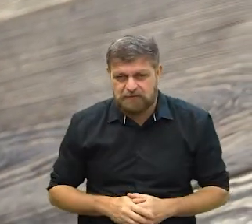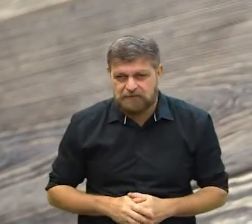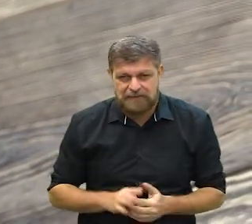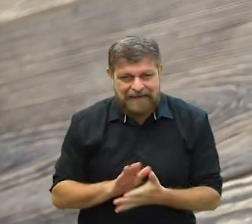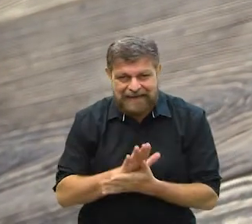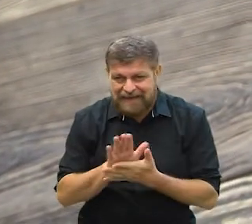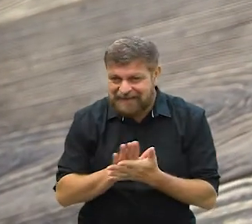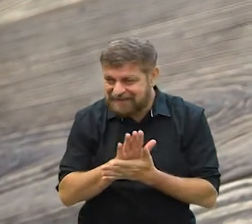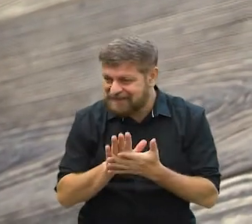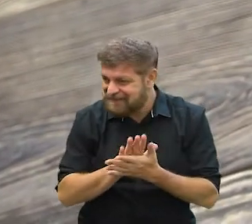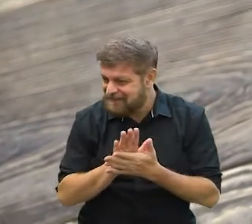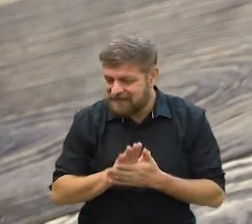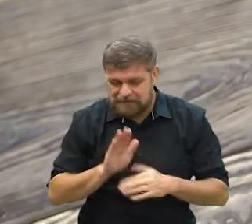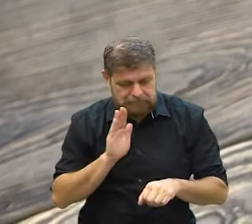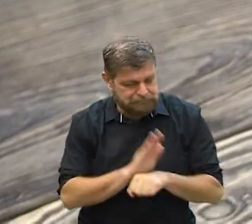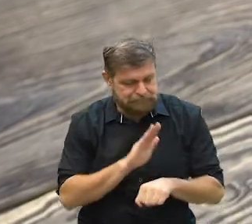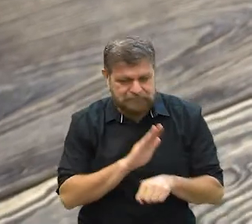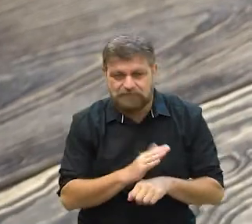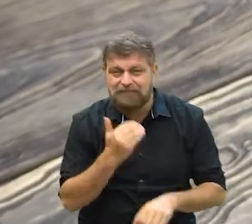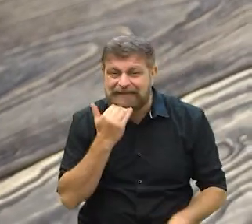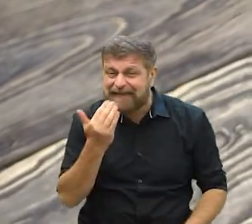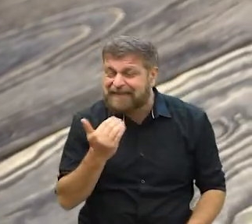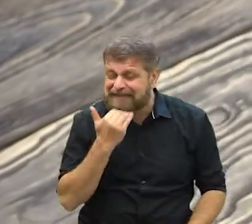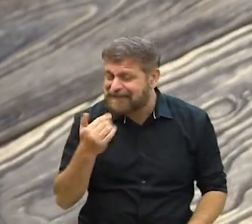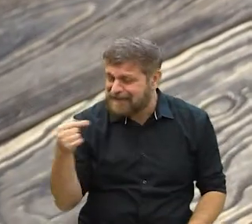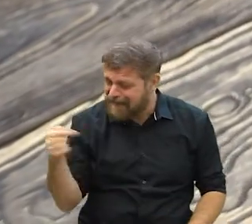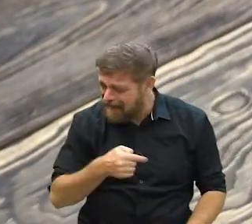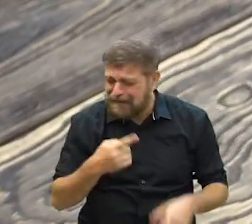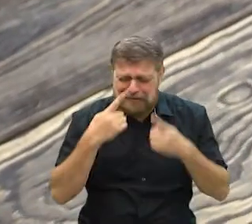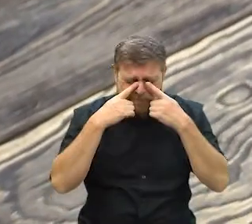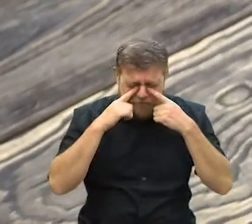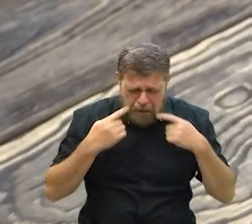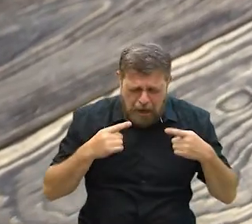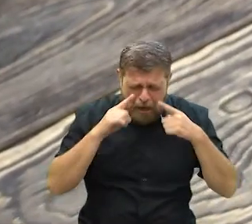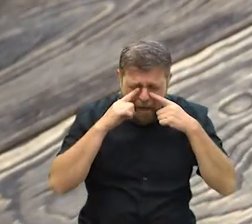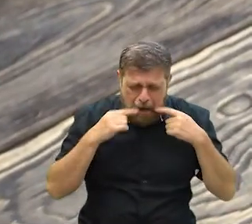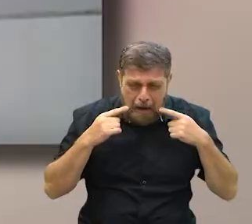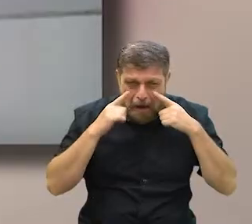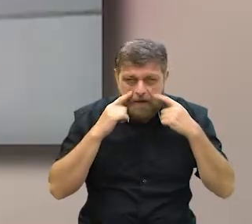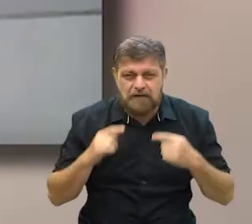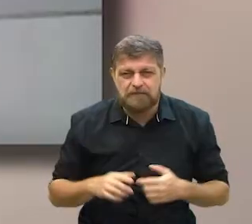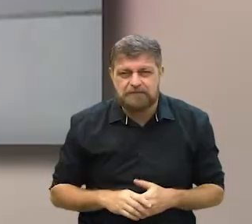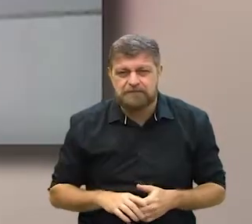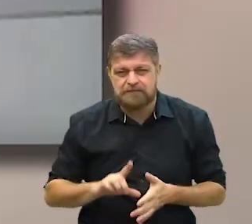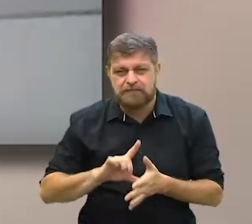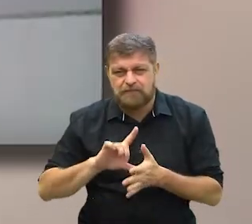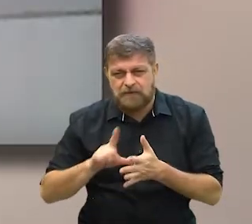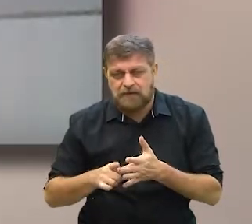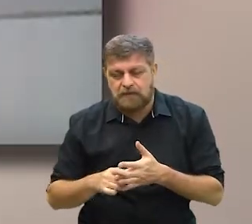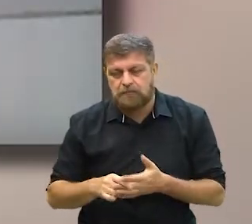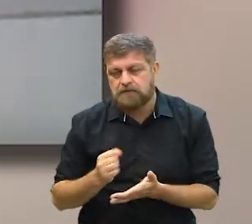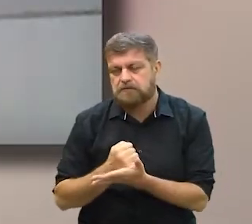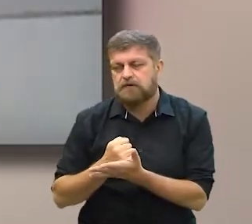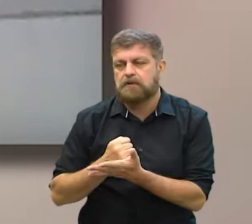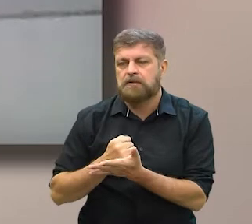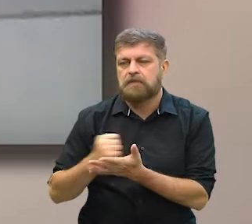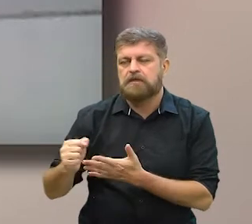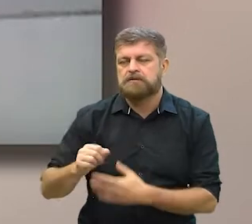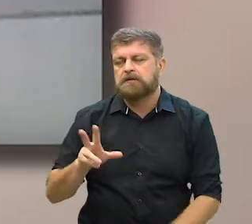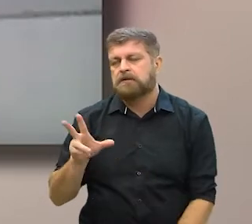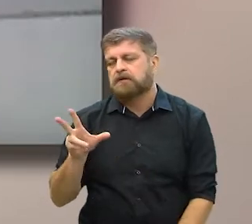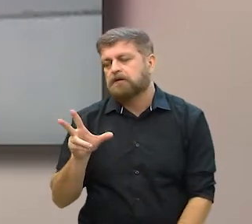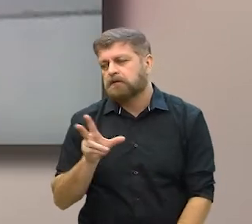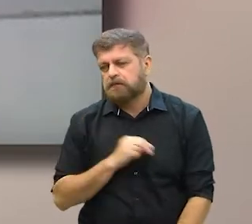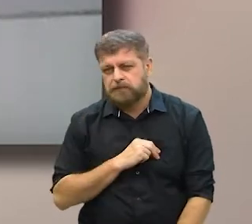contorcer, e nada do que você faz adianta, sabe? Nada. Daqui a pouco, a cólica passa,